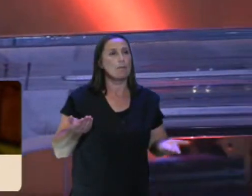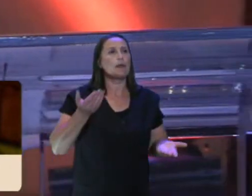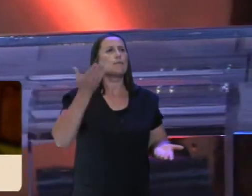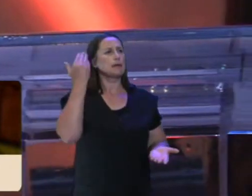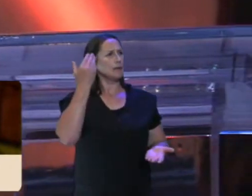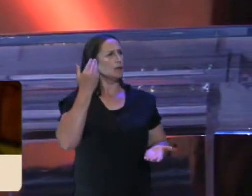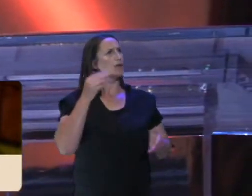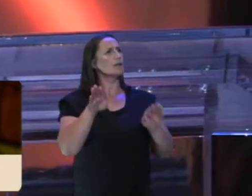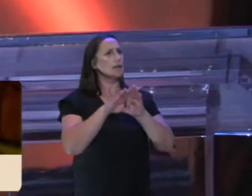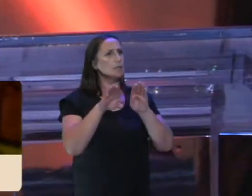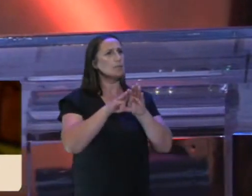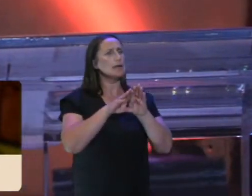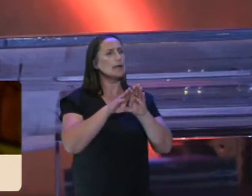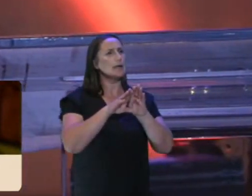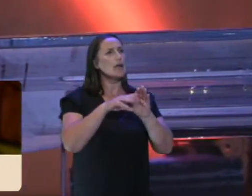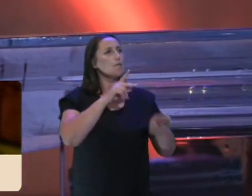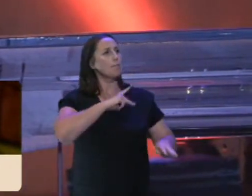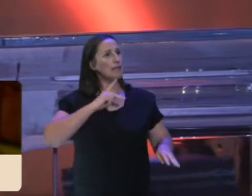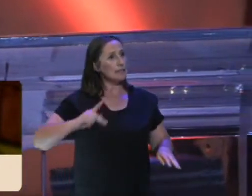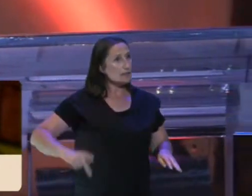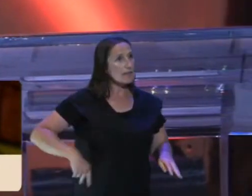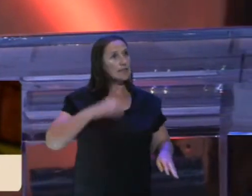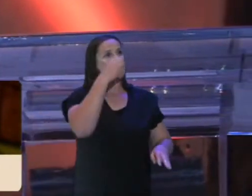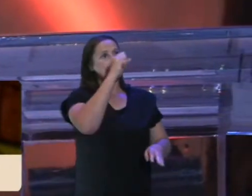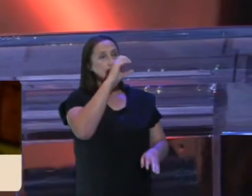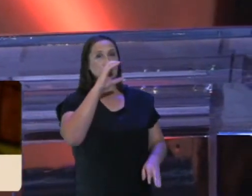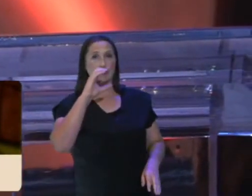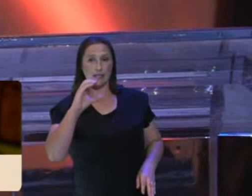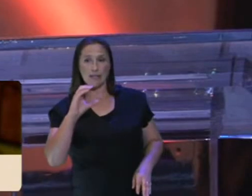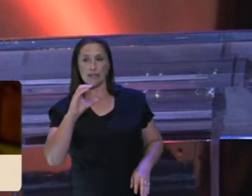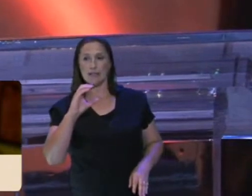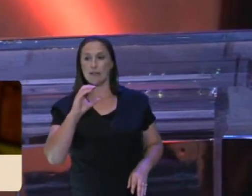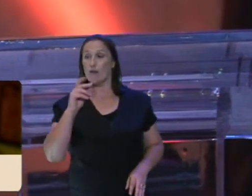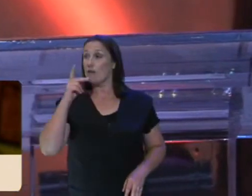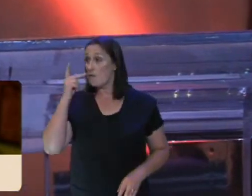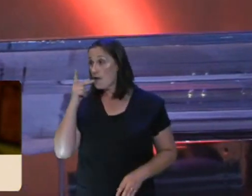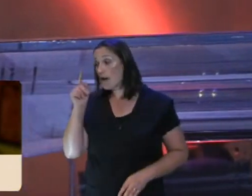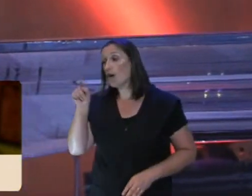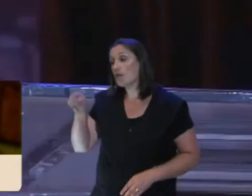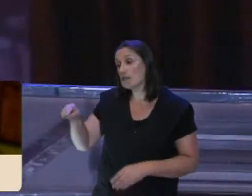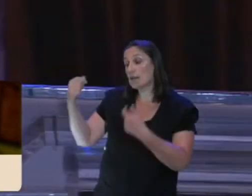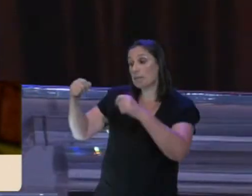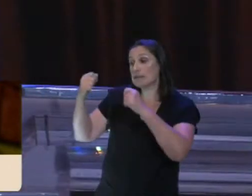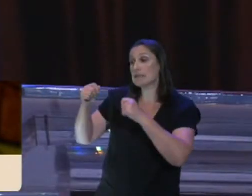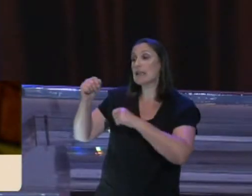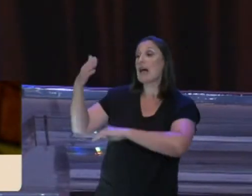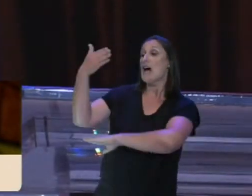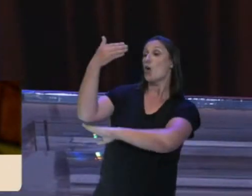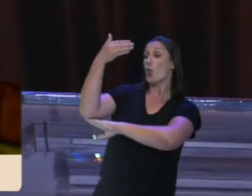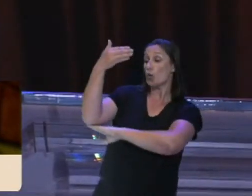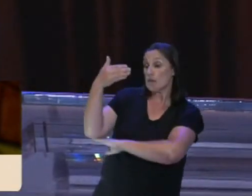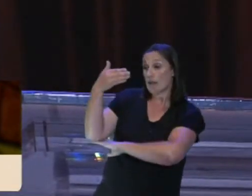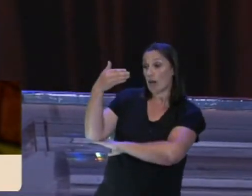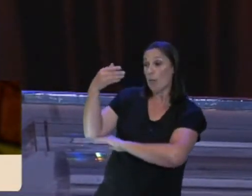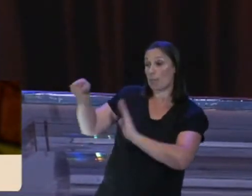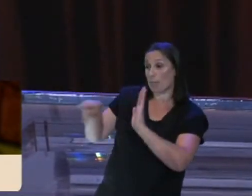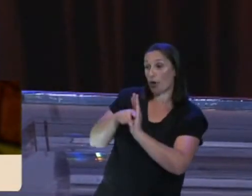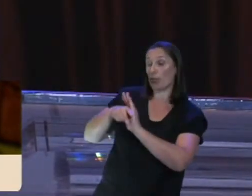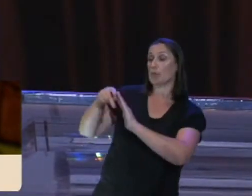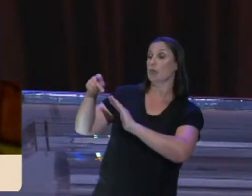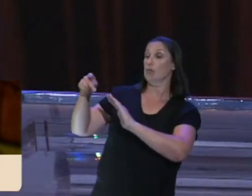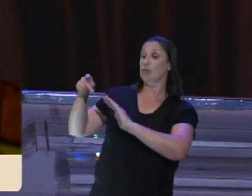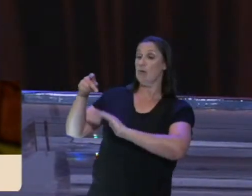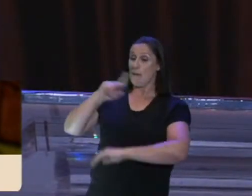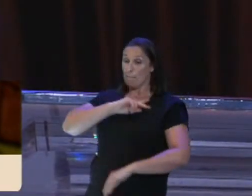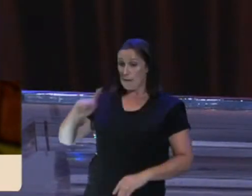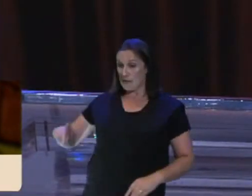Henrique Cardoso, ele estava em Santa Catarina, não foi isso? E eu falei: olha, você precisa ir lá no hotel do presidente levar uma Bíblia